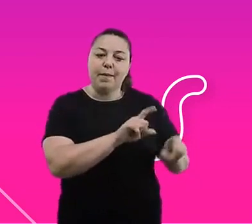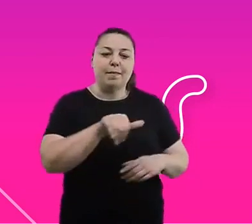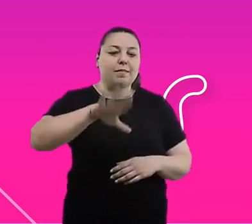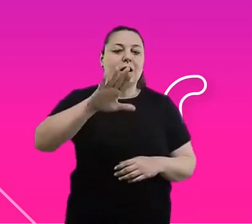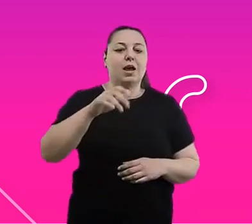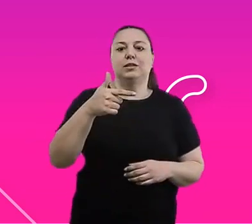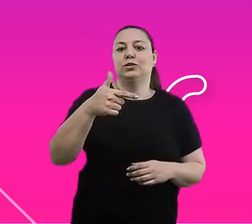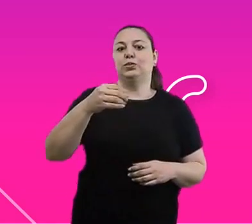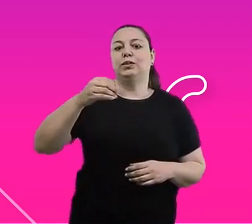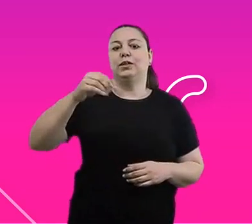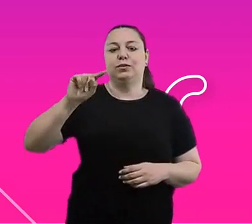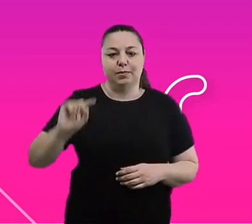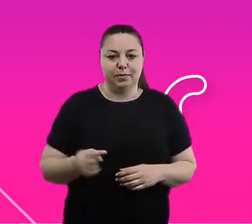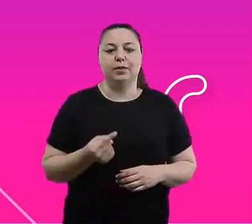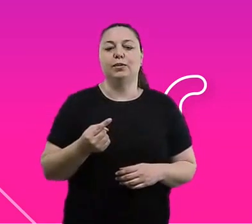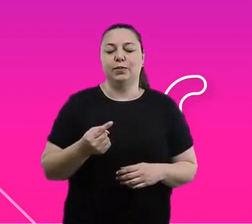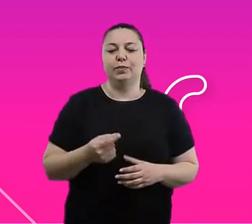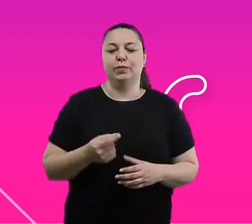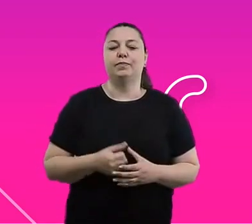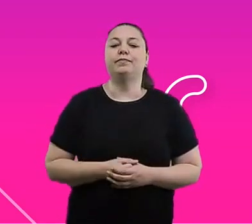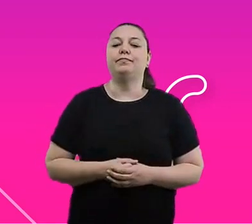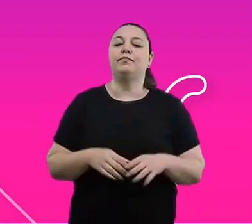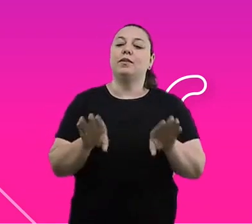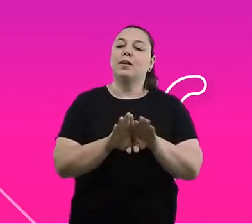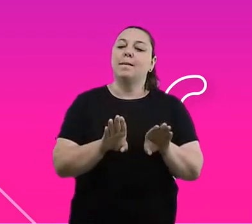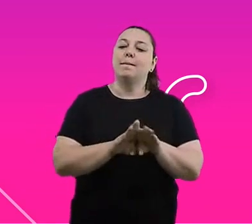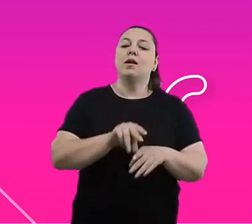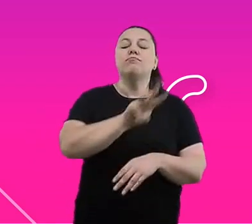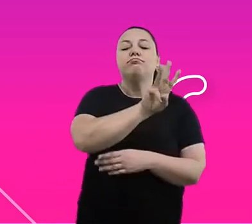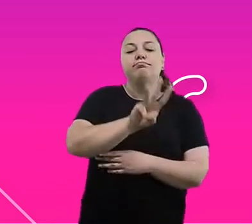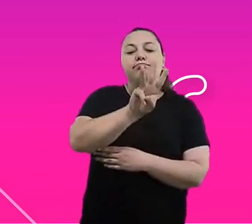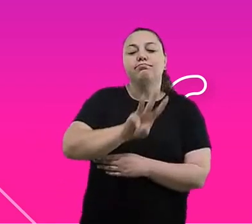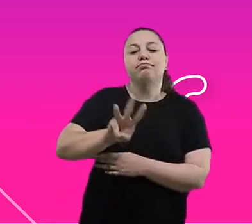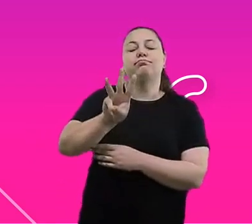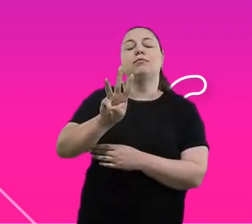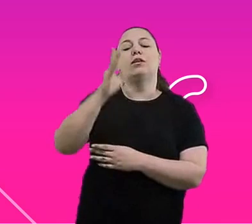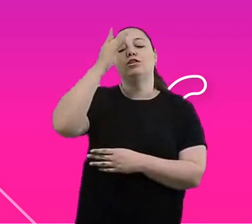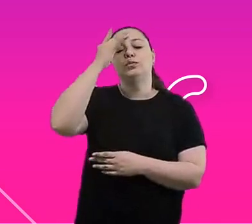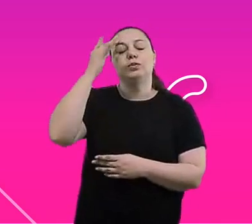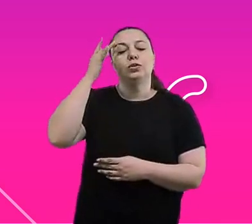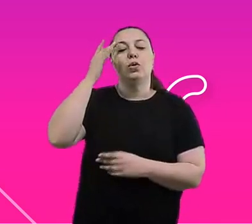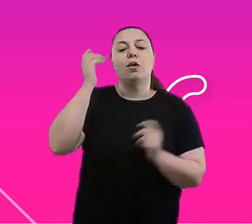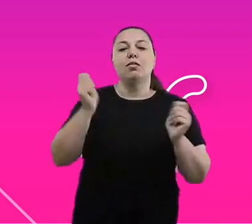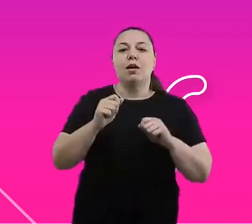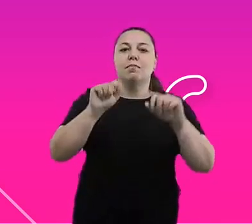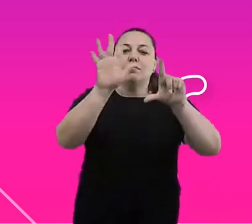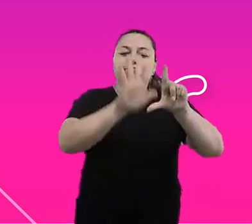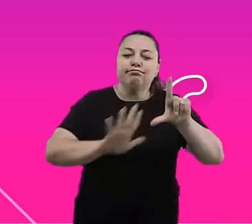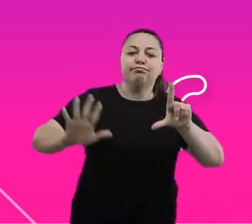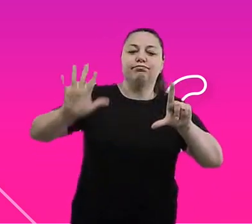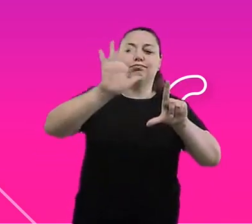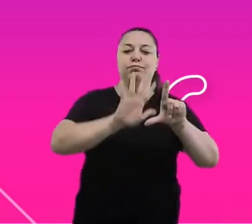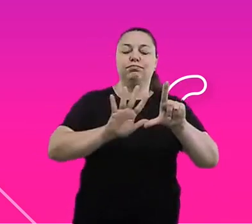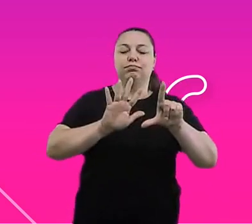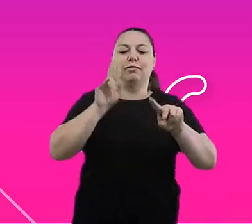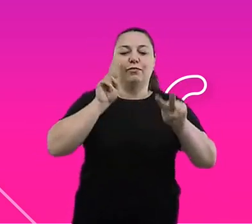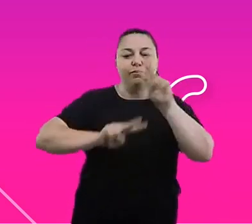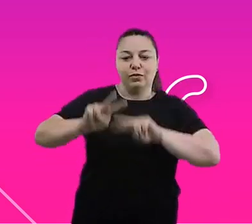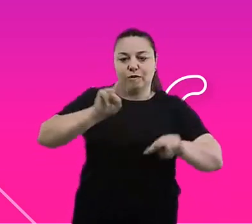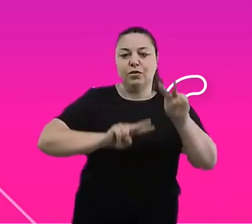também construiu um site para que as regionais pudessem ter acesso a um painel de Business Intelligence só delas,